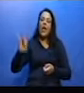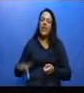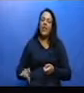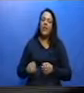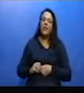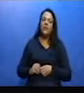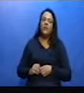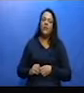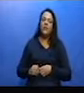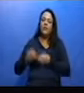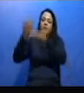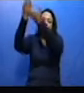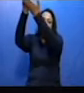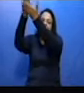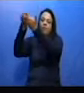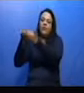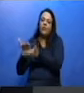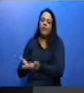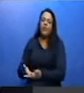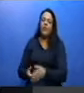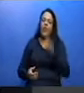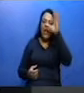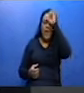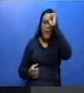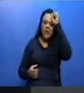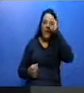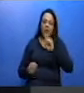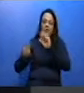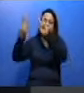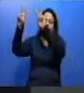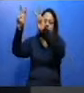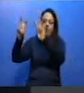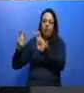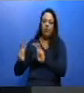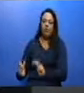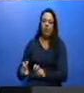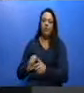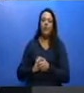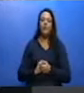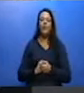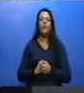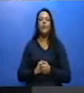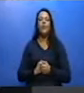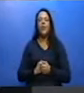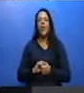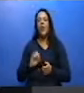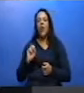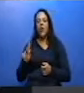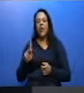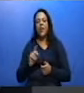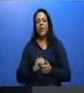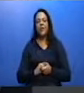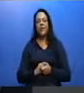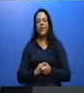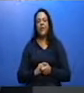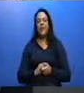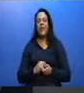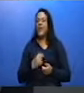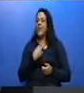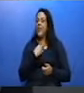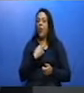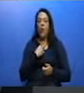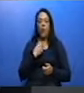um desses itens. Combinado? É claro, sem esquecer a